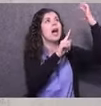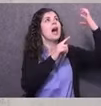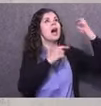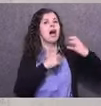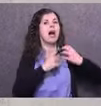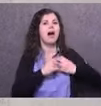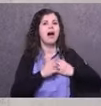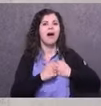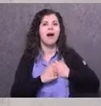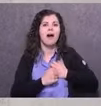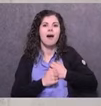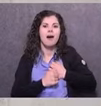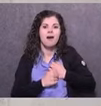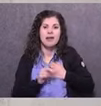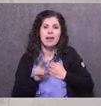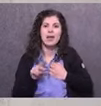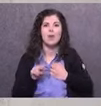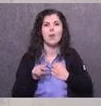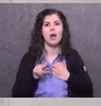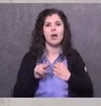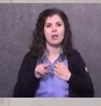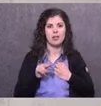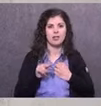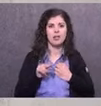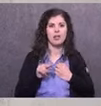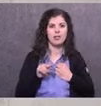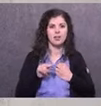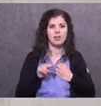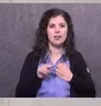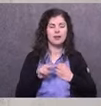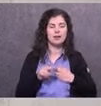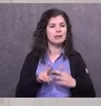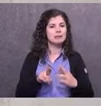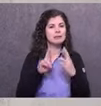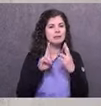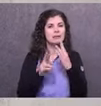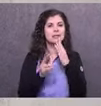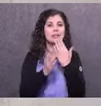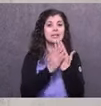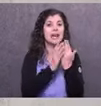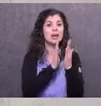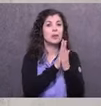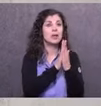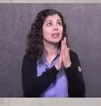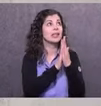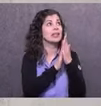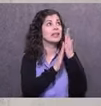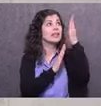a fim de que desperte em nós a presença oculta de Deus,